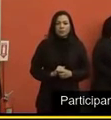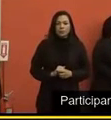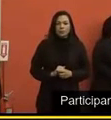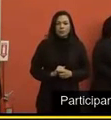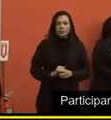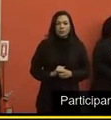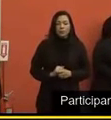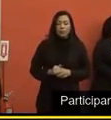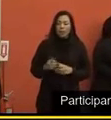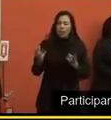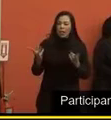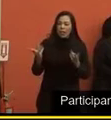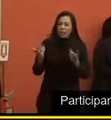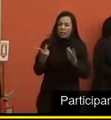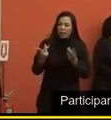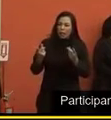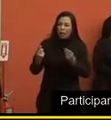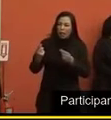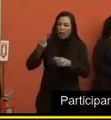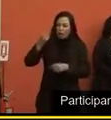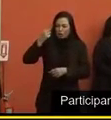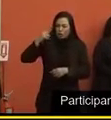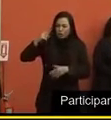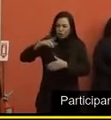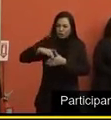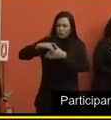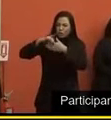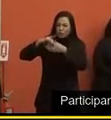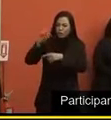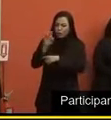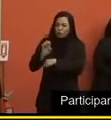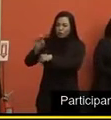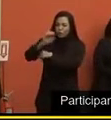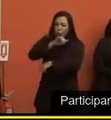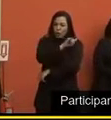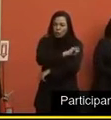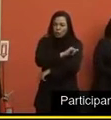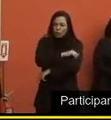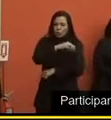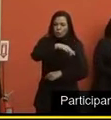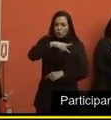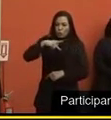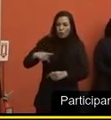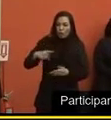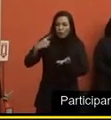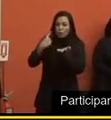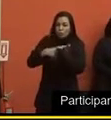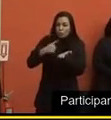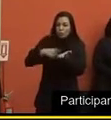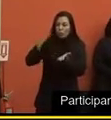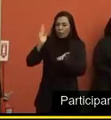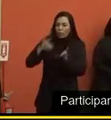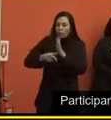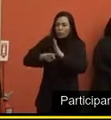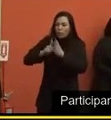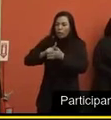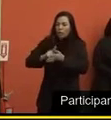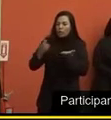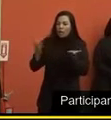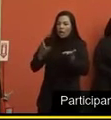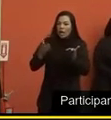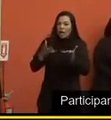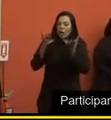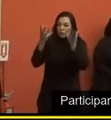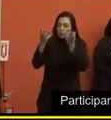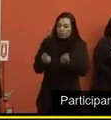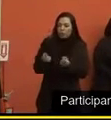Na qualidade de chefe do Ministério Público do Estado do Rio de Janeiro, ante o compromisso prestado, declaro